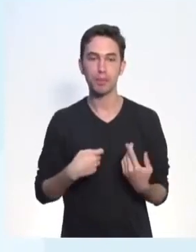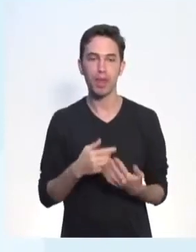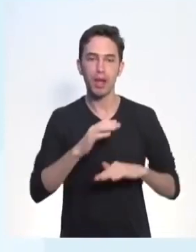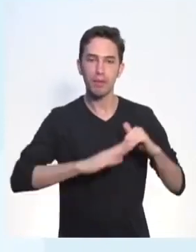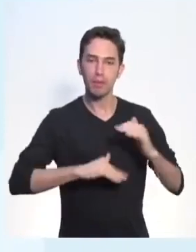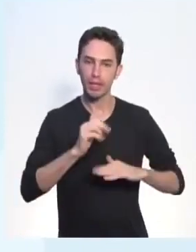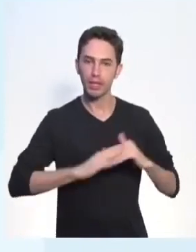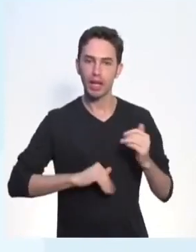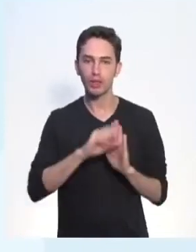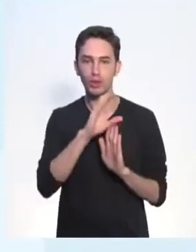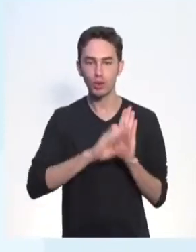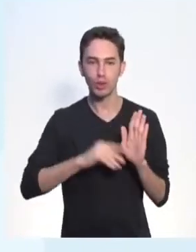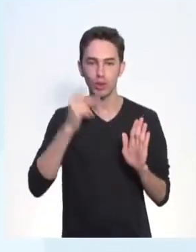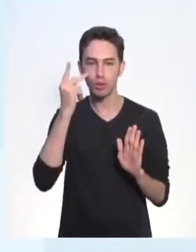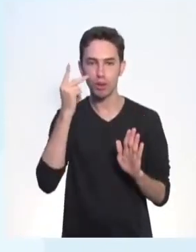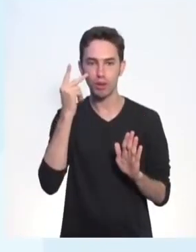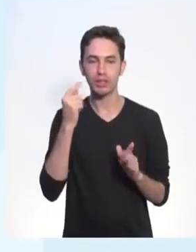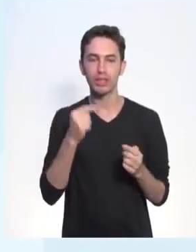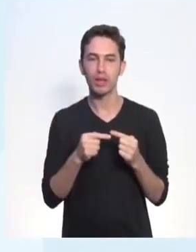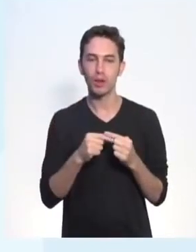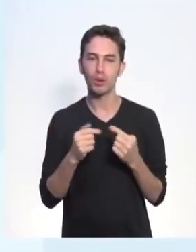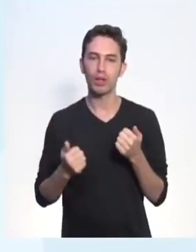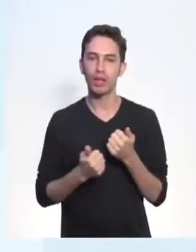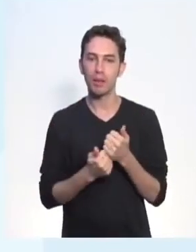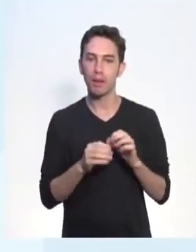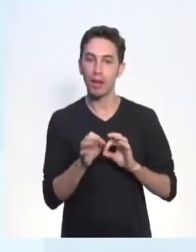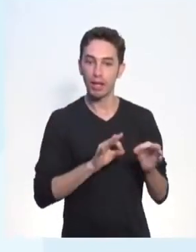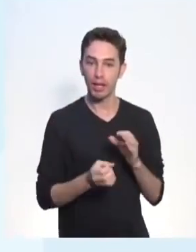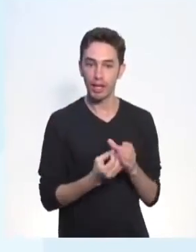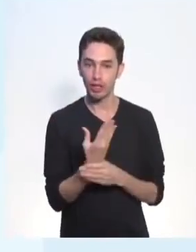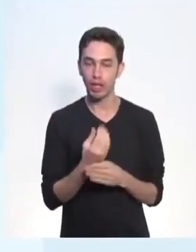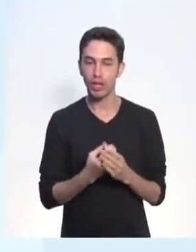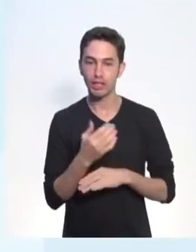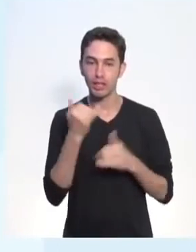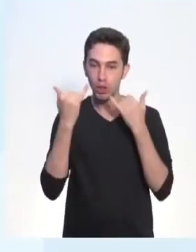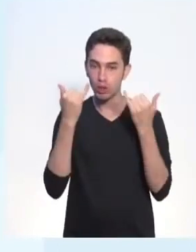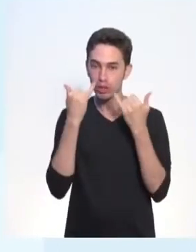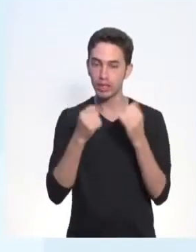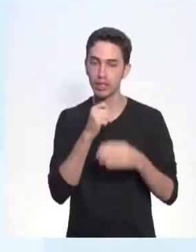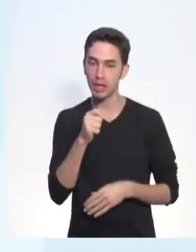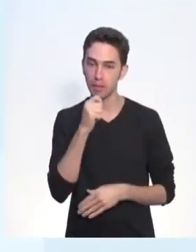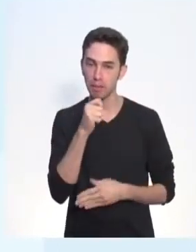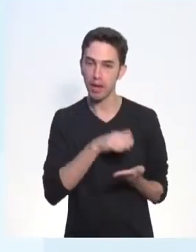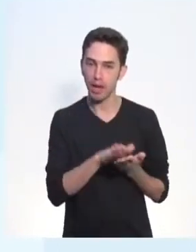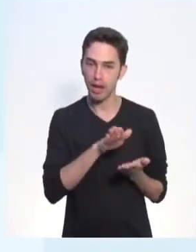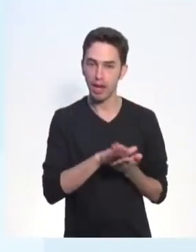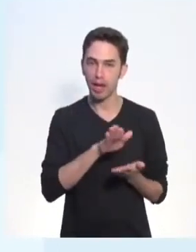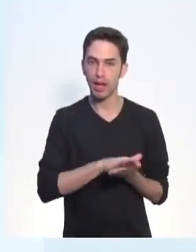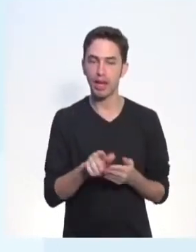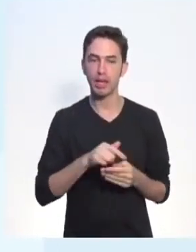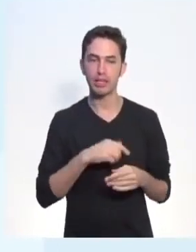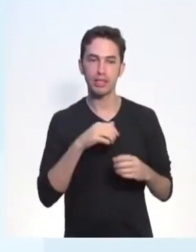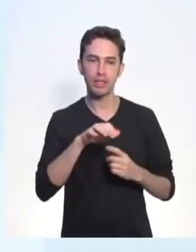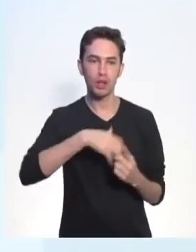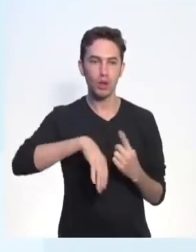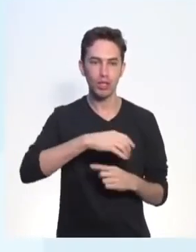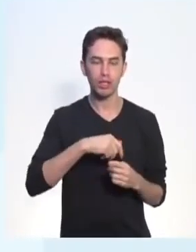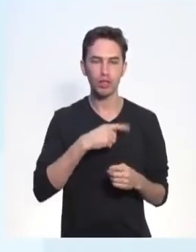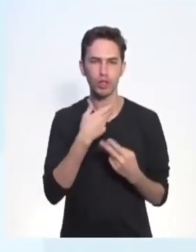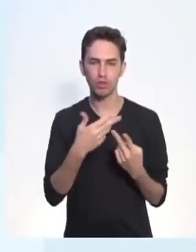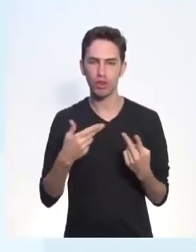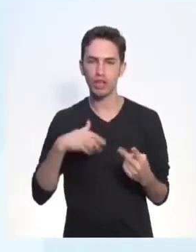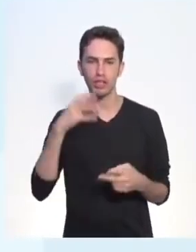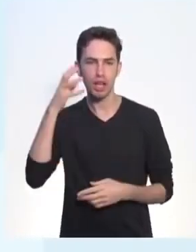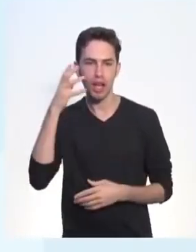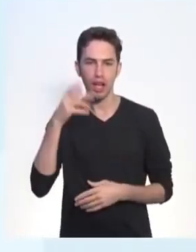ou TV, vídeo, tendo em vista as condições de produção do texto, objetivo, leitores, espectadores, veículos e mídia